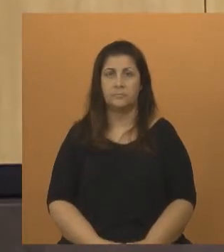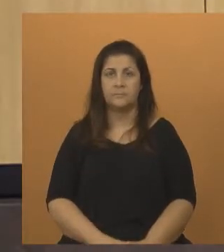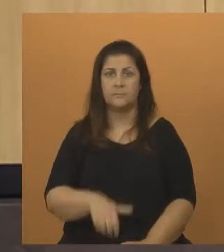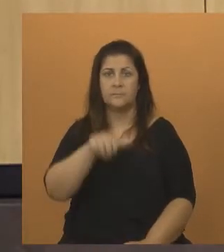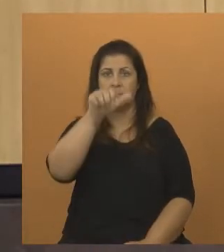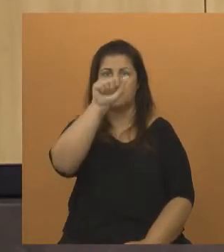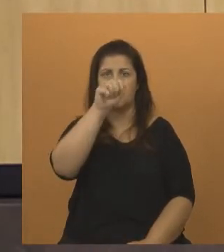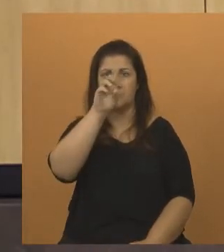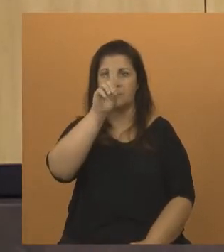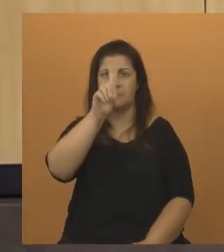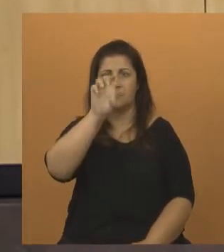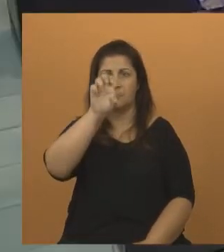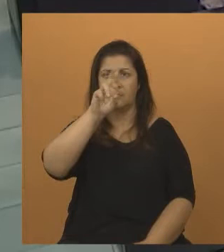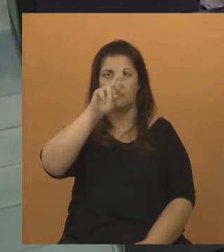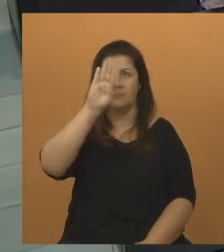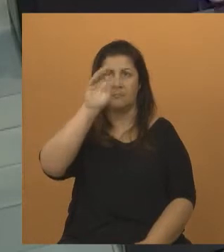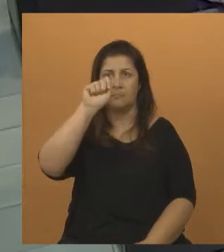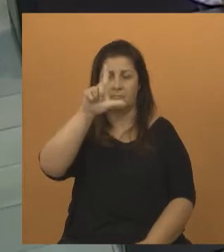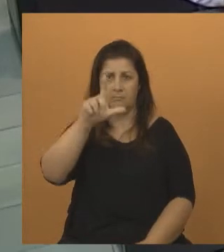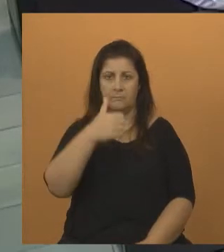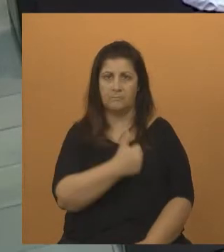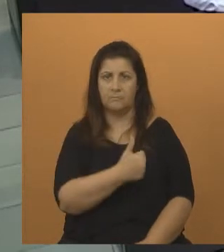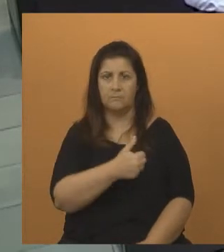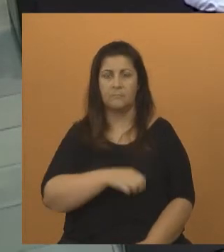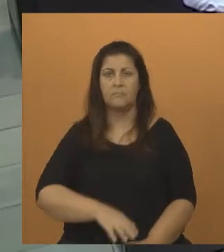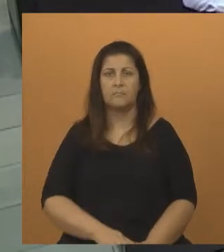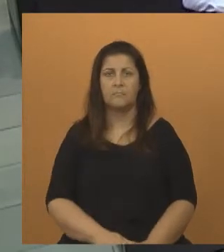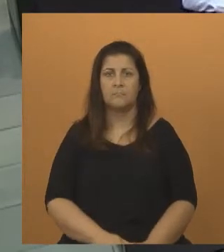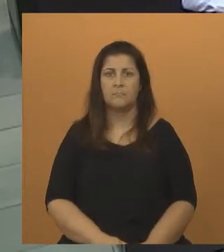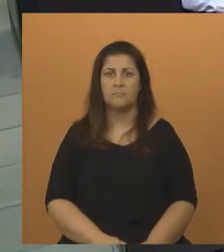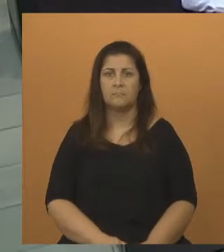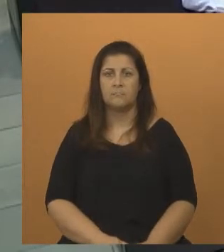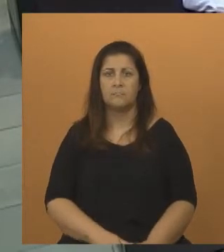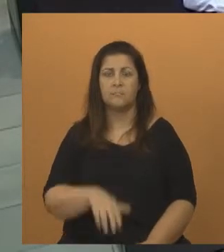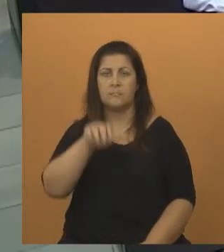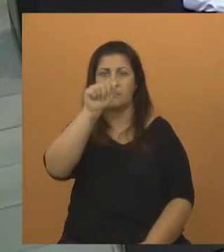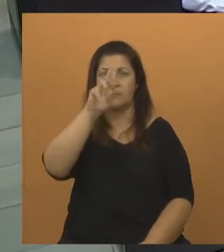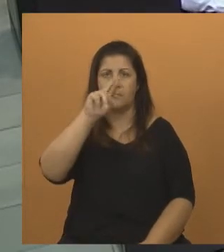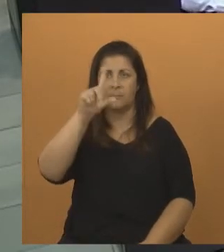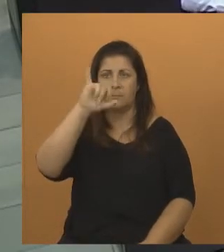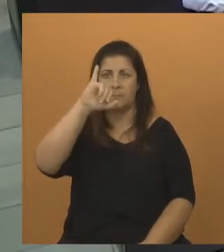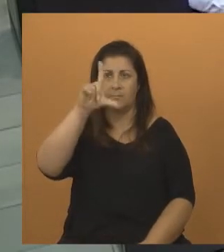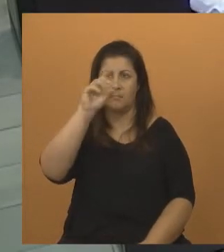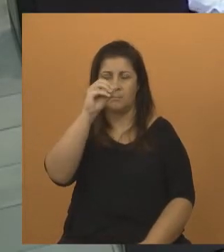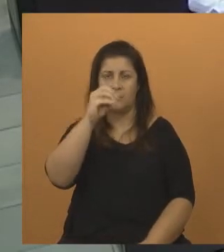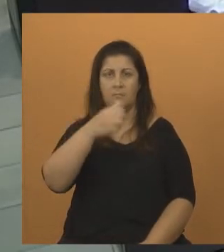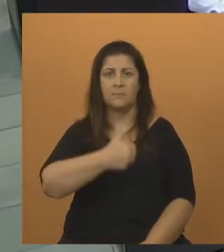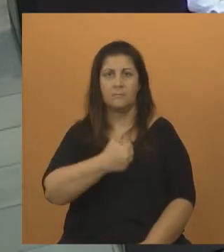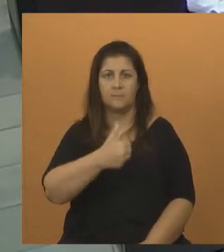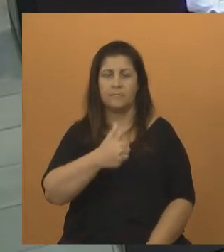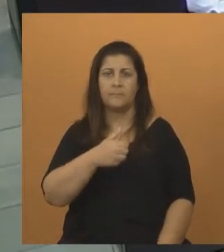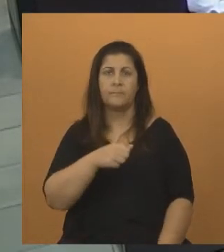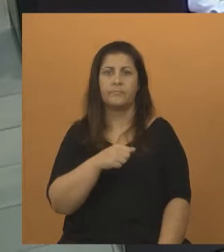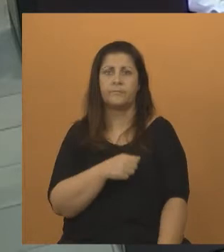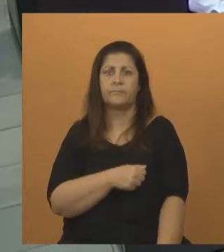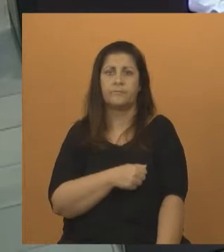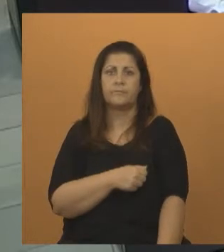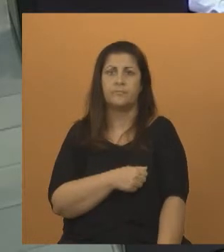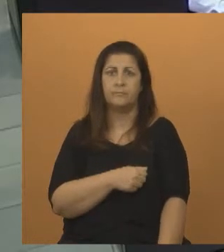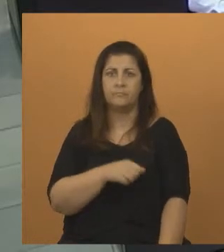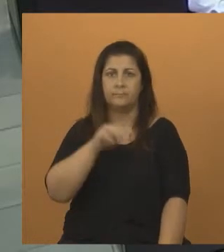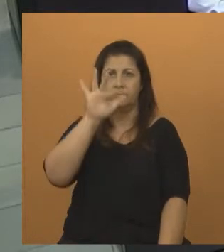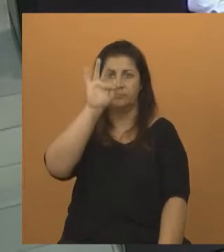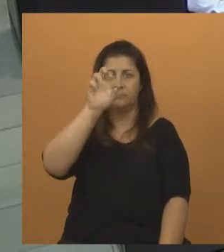vereador Aderbal Sodré? Favorável. Como vota vereador Arildo Batista? Favorável. Como vota